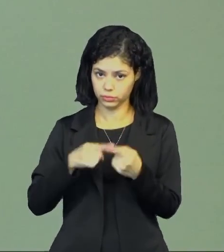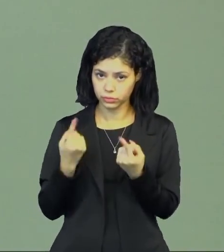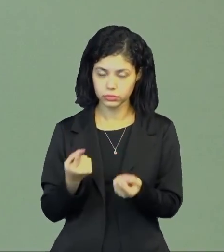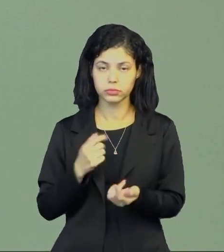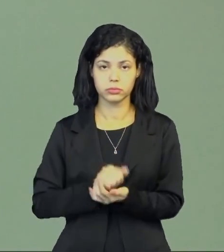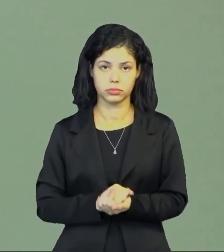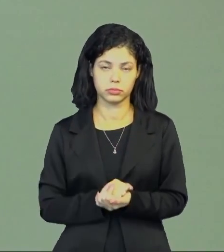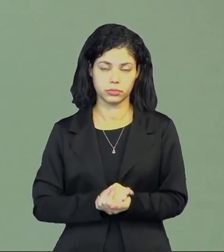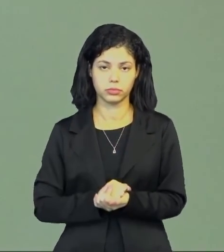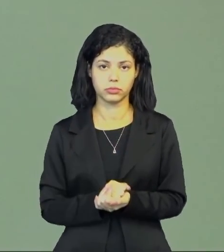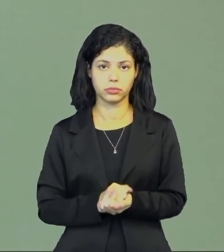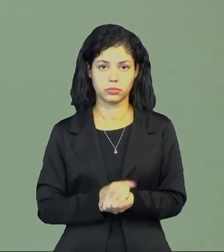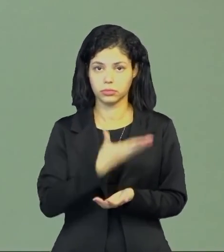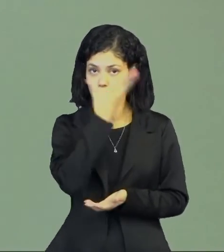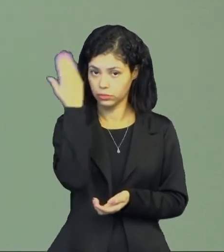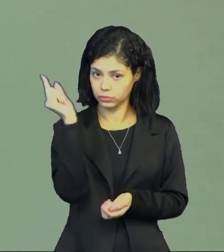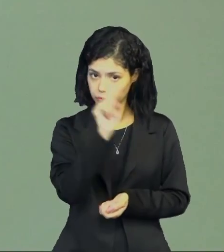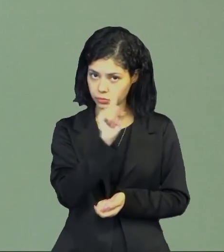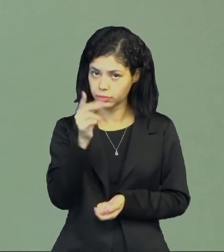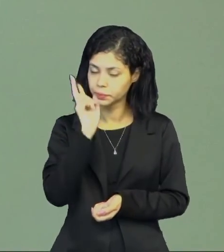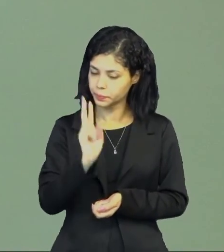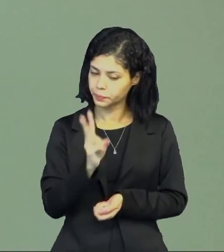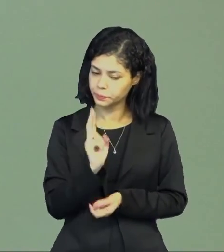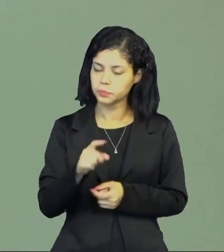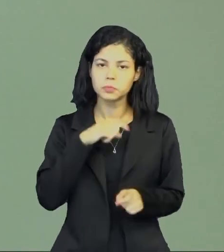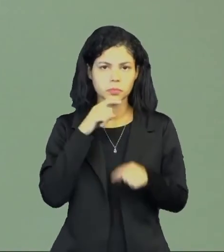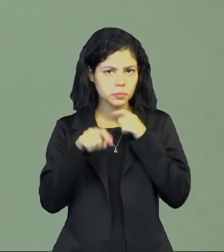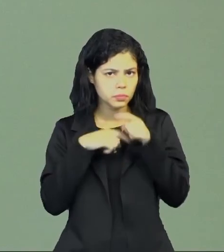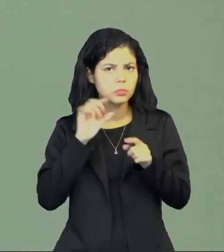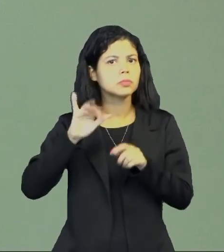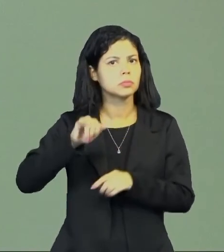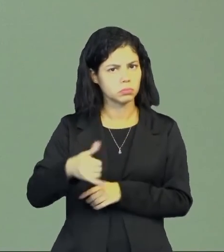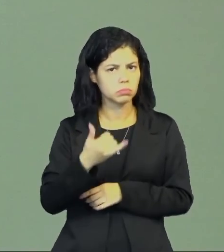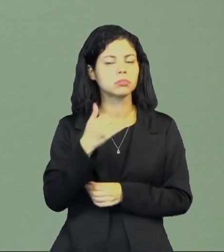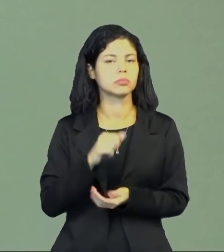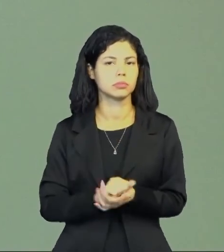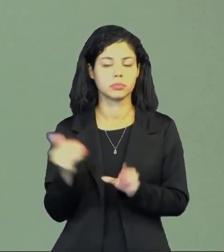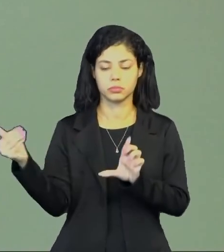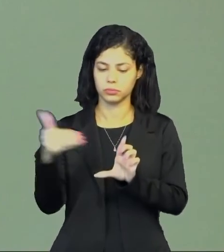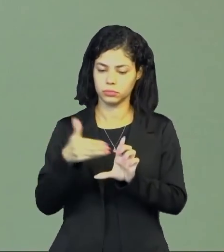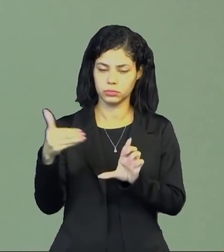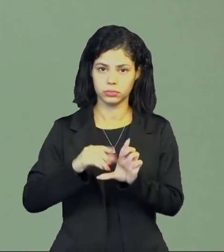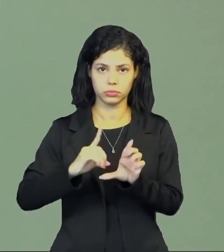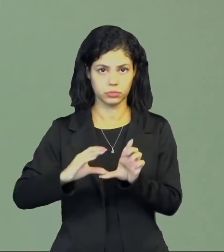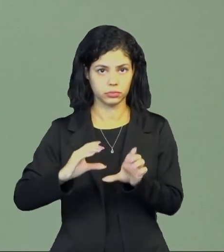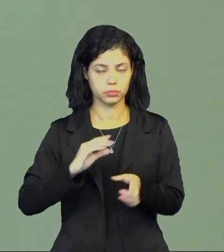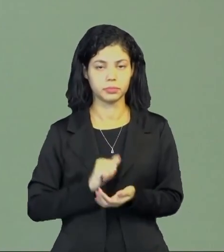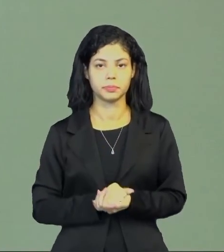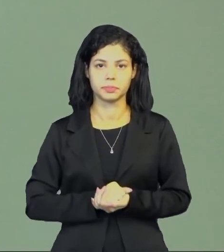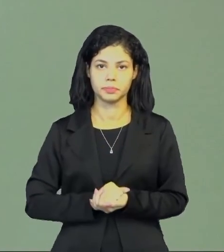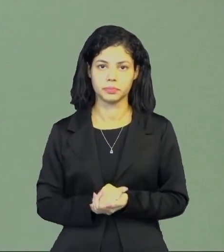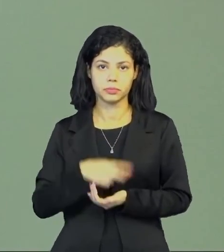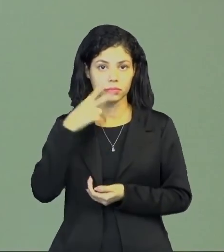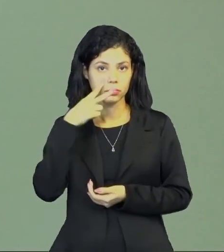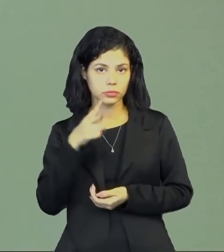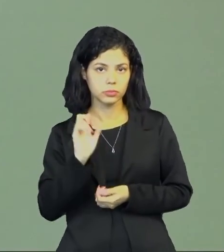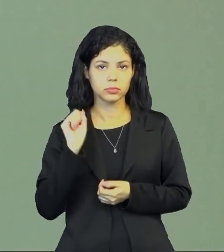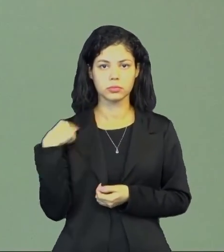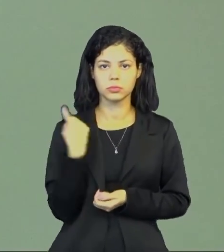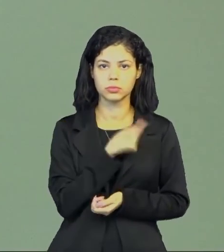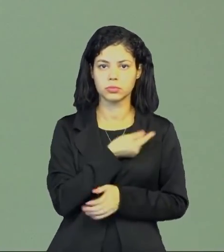uma aula, né? Não esqueçam, sempre que tiverem a oportunidade, de acessar a plataforma Eduque, né? Verificar